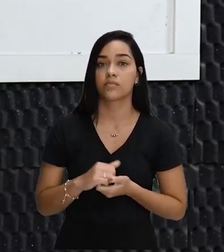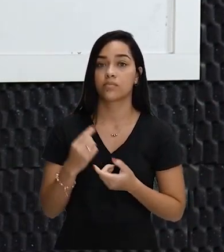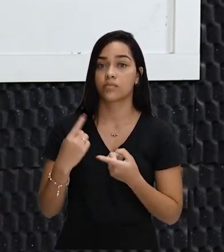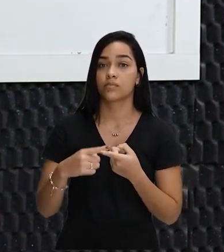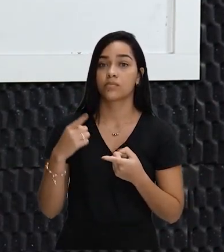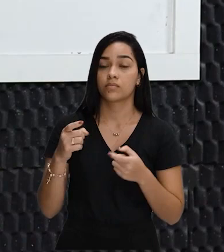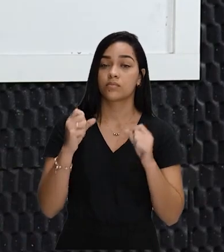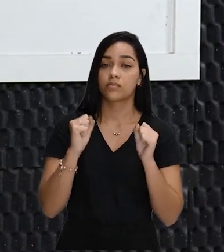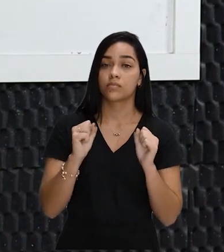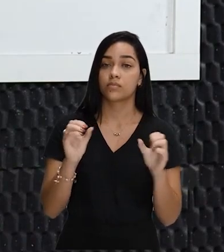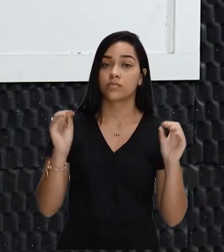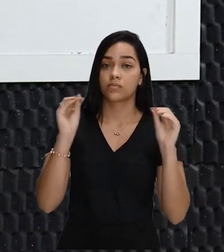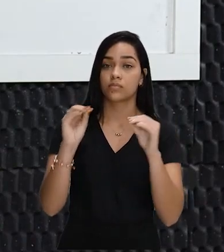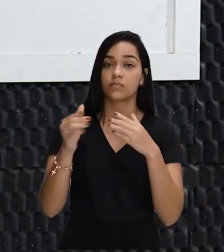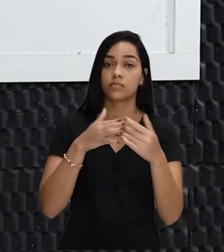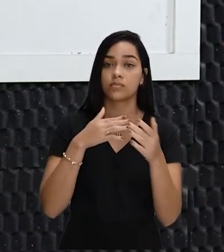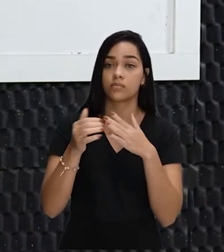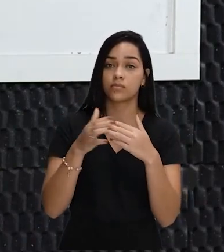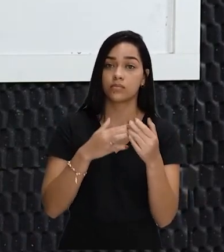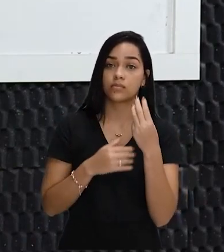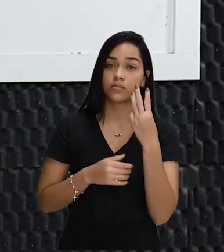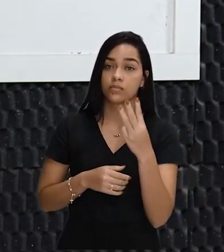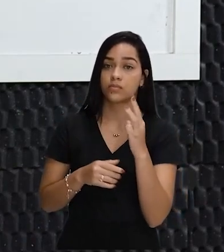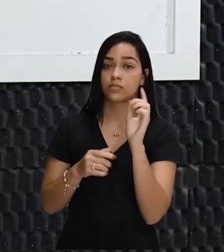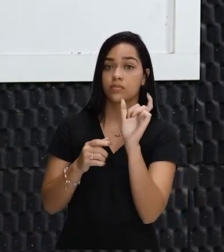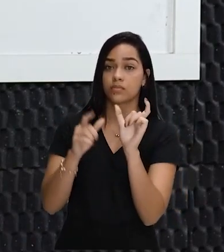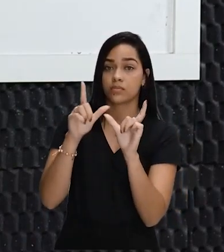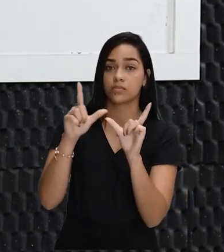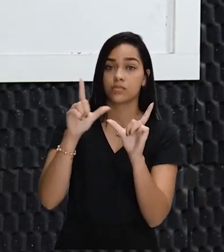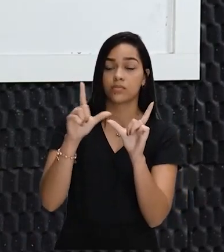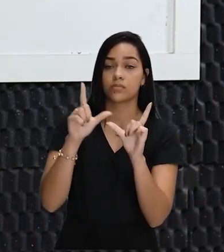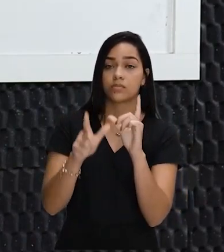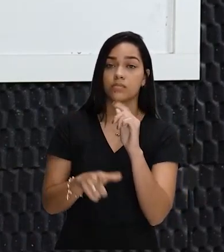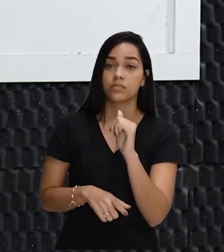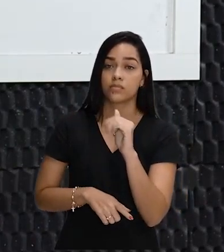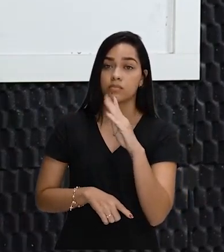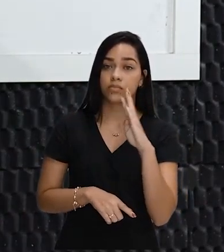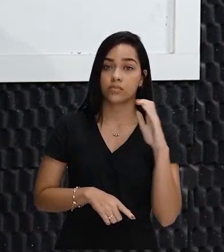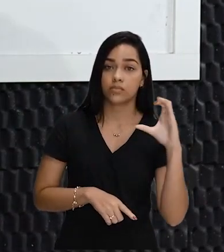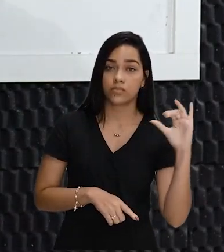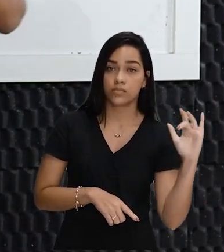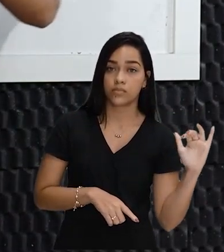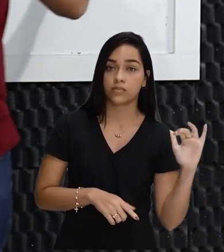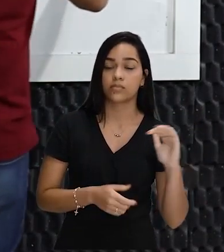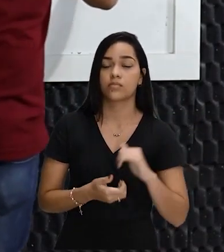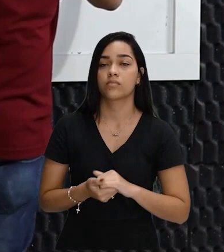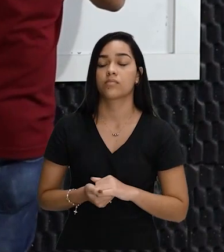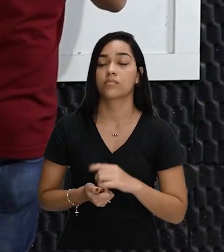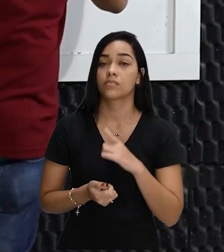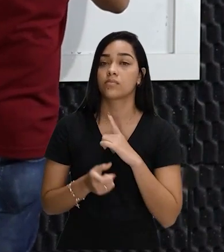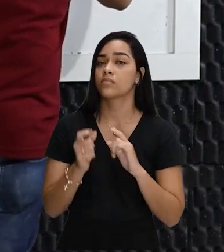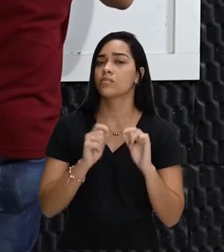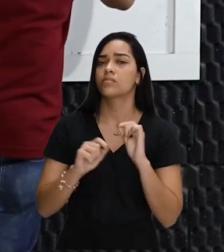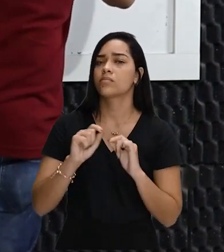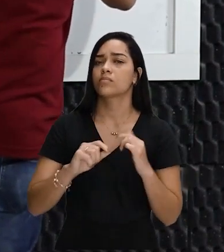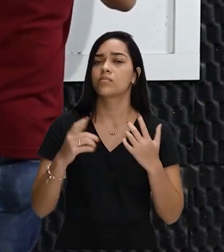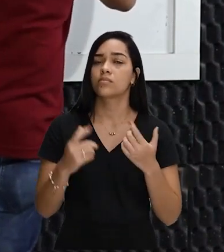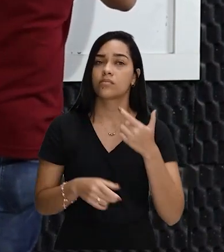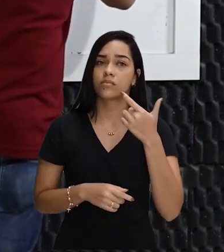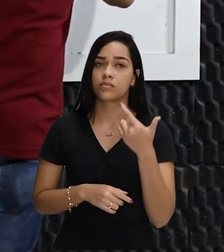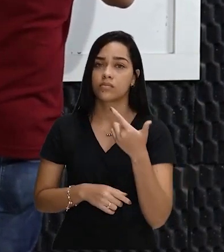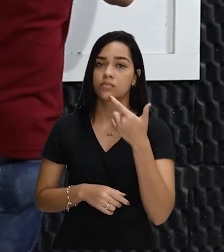porque você pode colocar qualquer uma das três letras do alfabeto tá Então nesse caso aqui eu vou ter